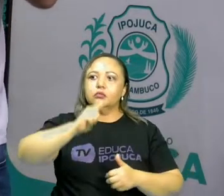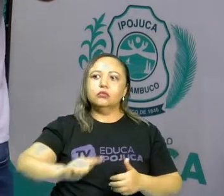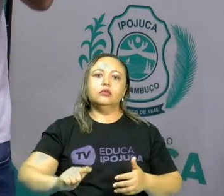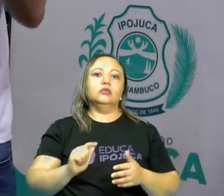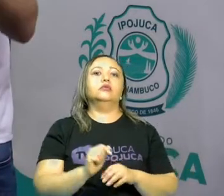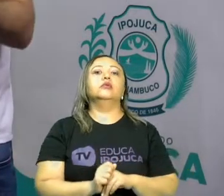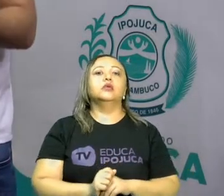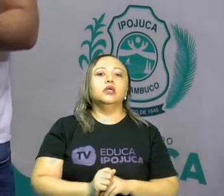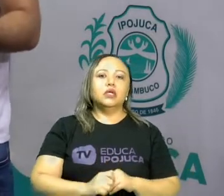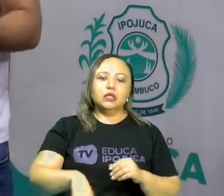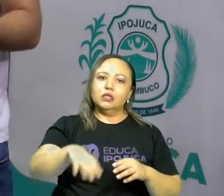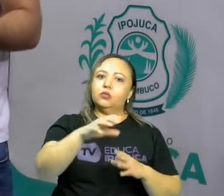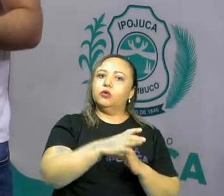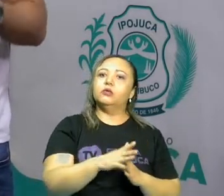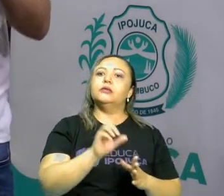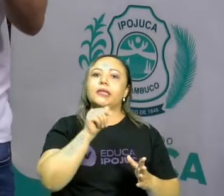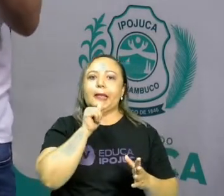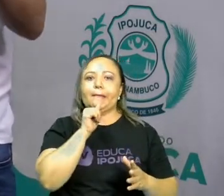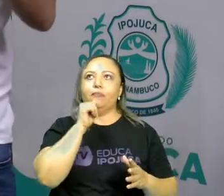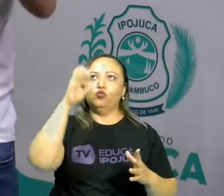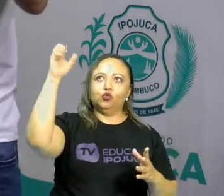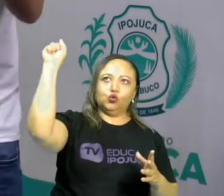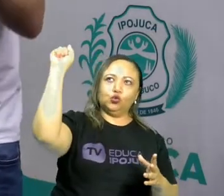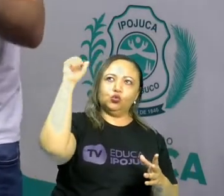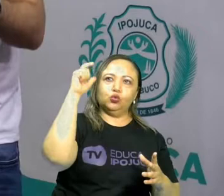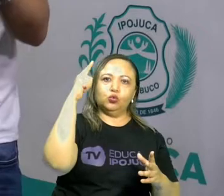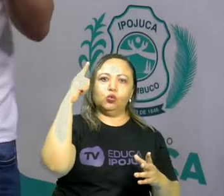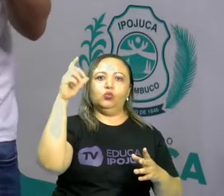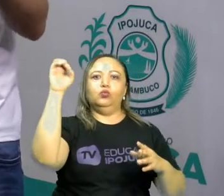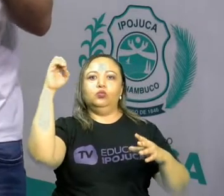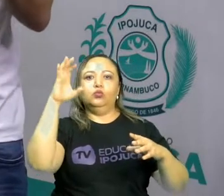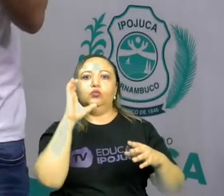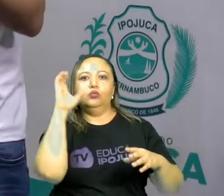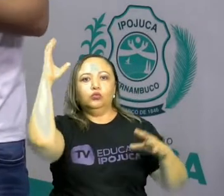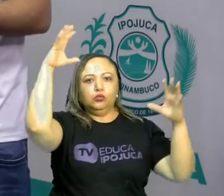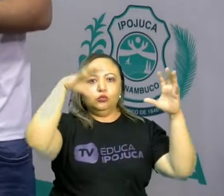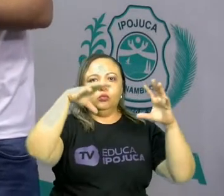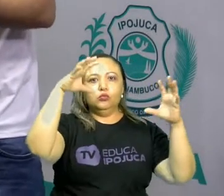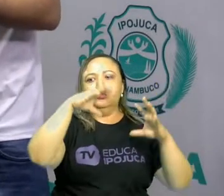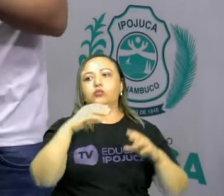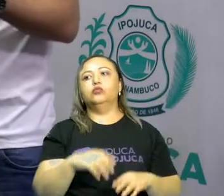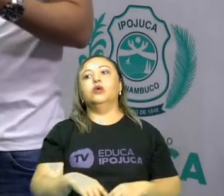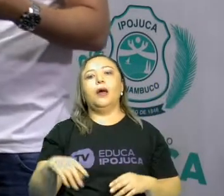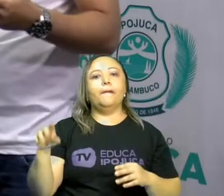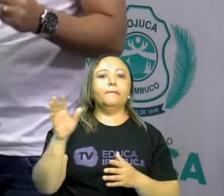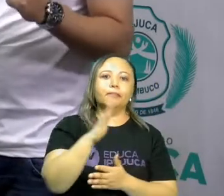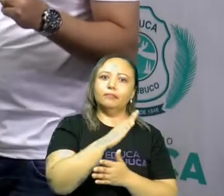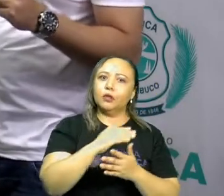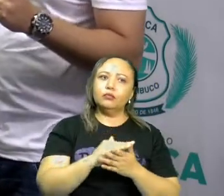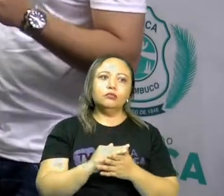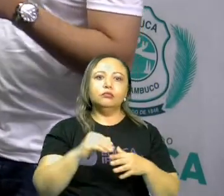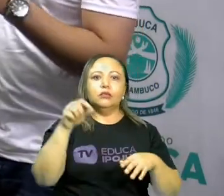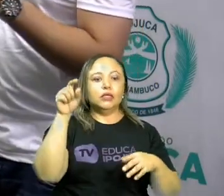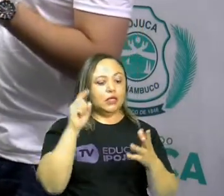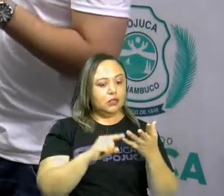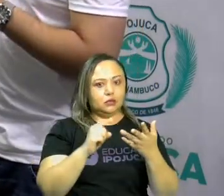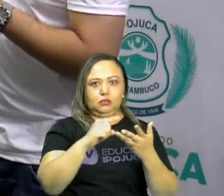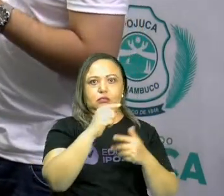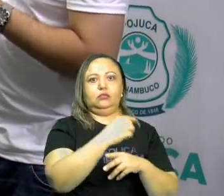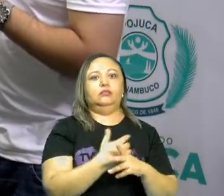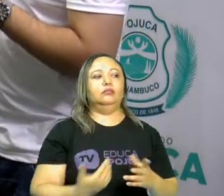das estação do ano estão sempre repetindo então seguiam calendário olá olá